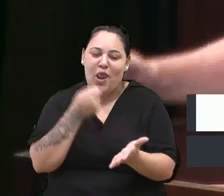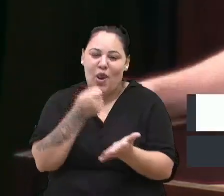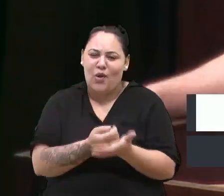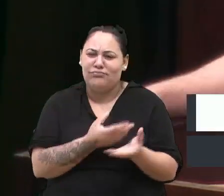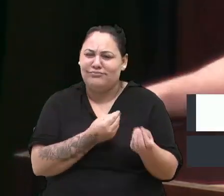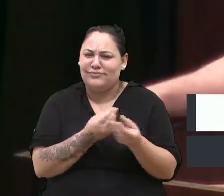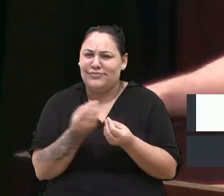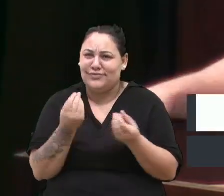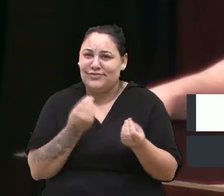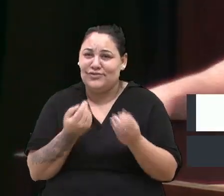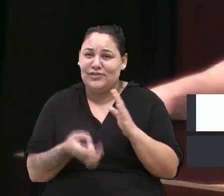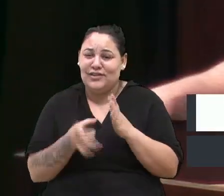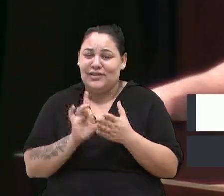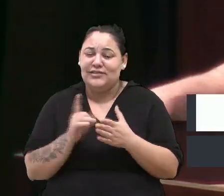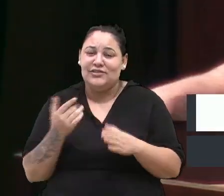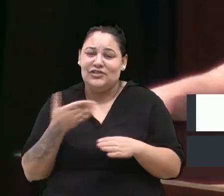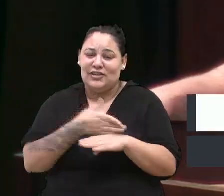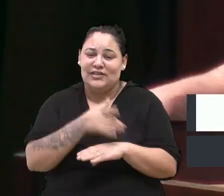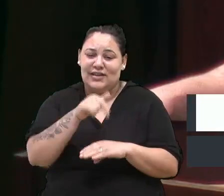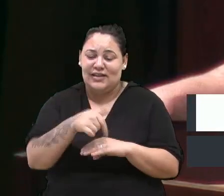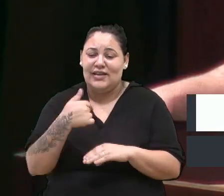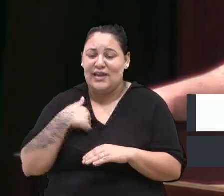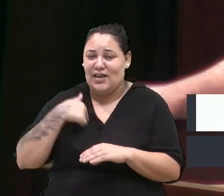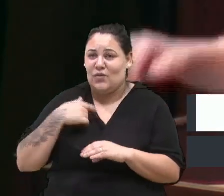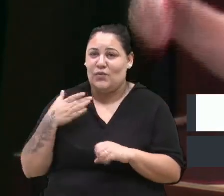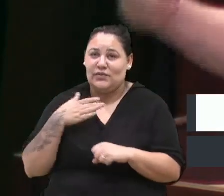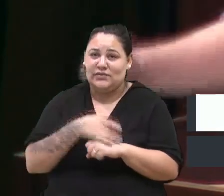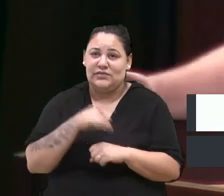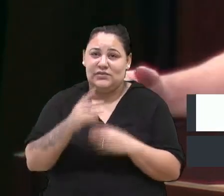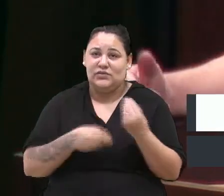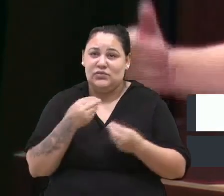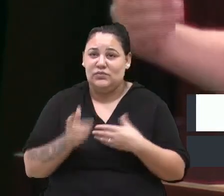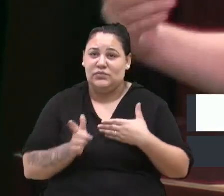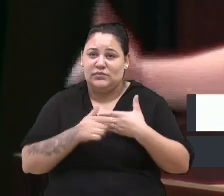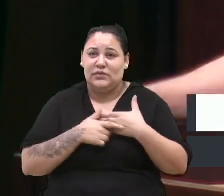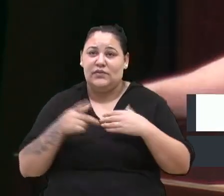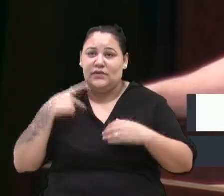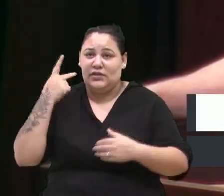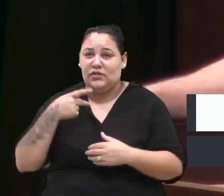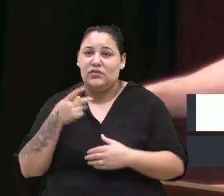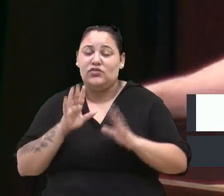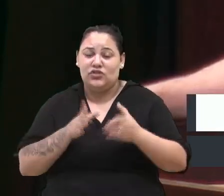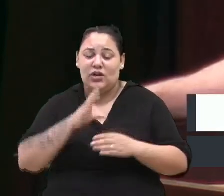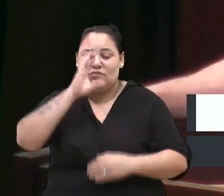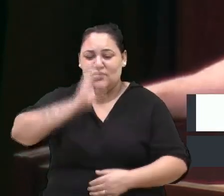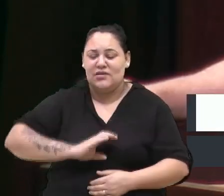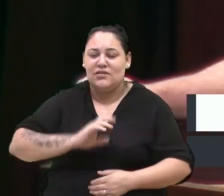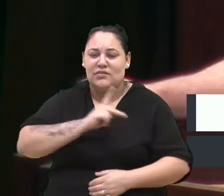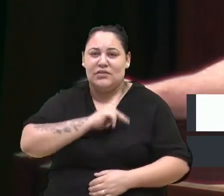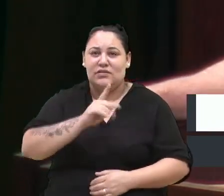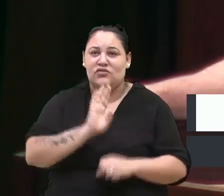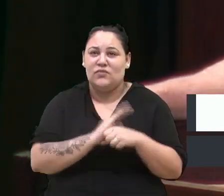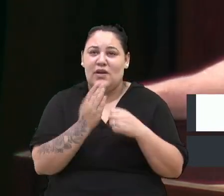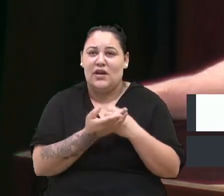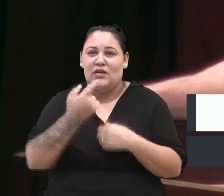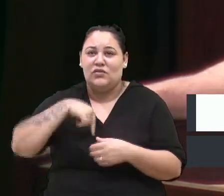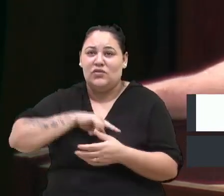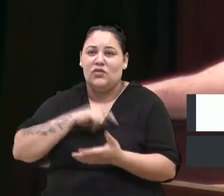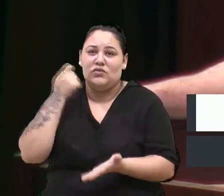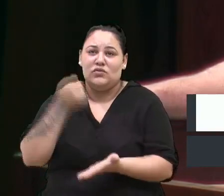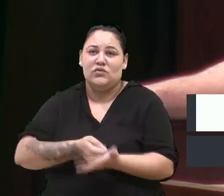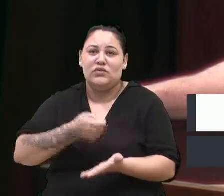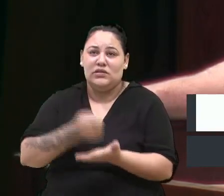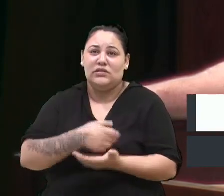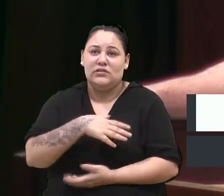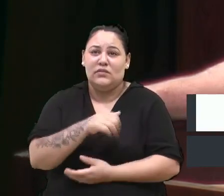adentrar essa casa como vereador, mas já como cidadão, como presidente de bairro, nós estamos lutando pela Maesa.